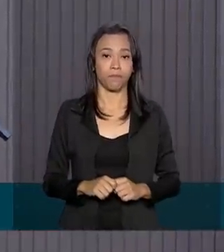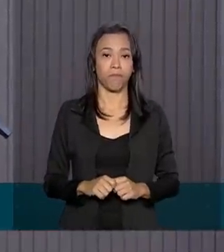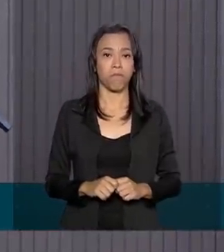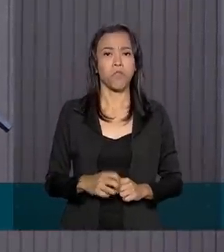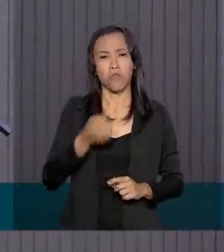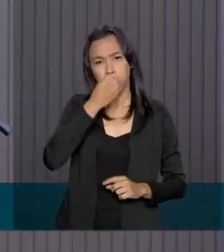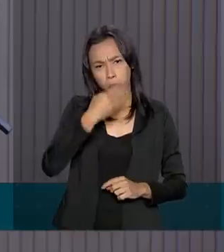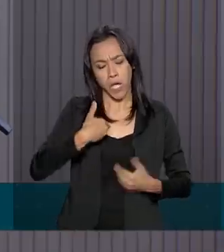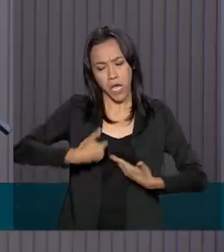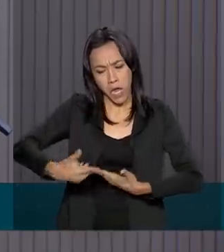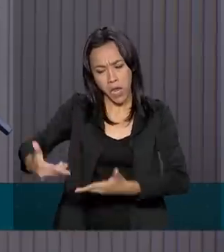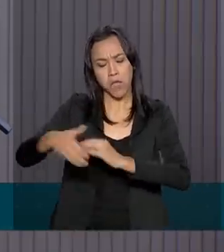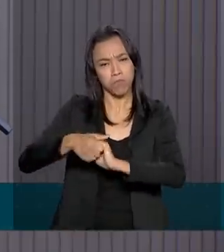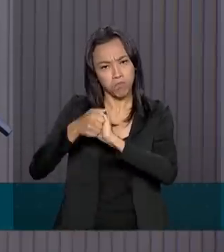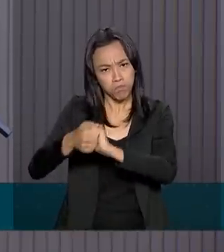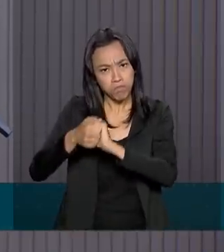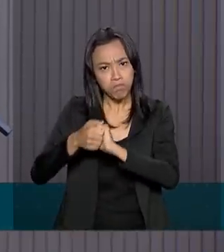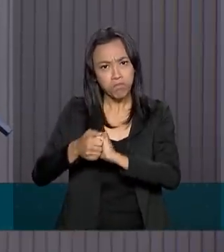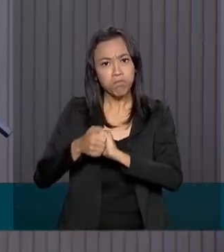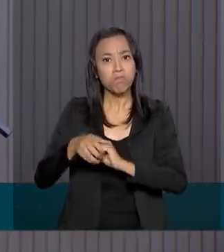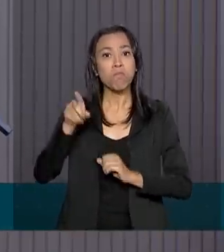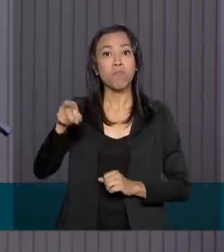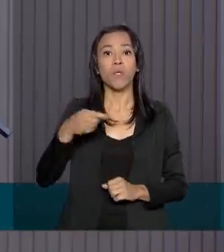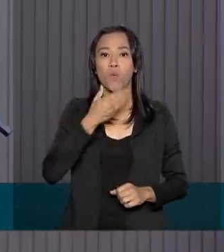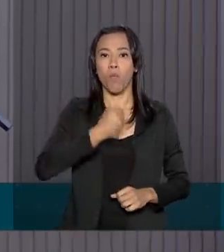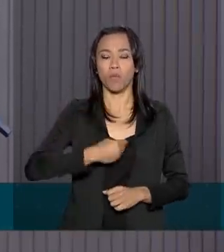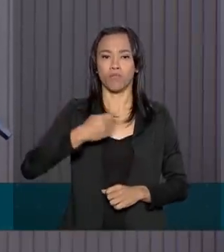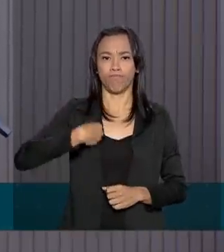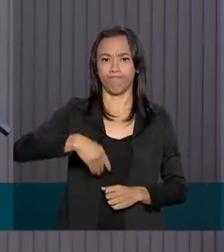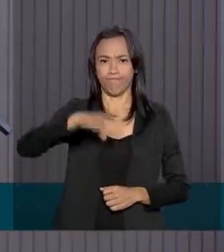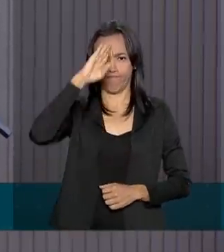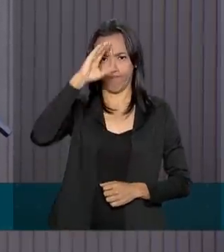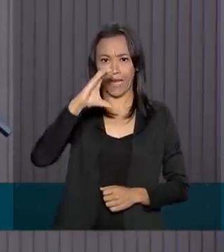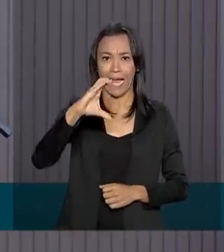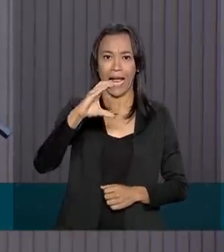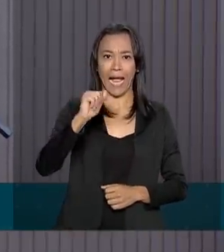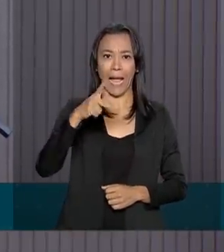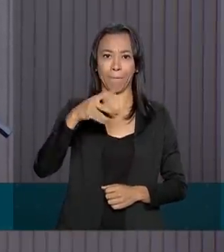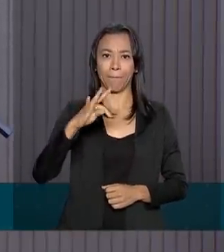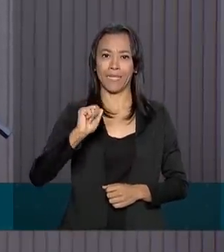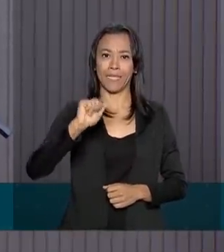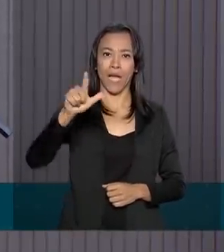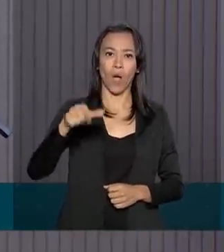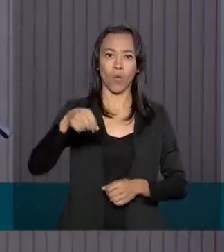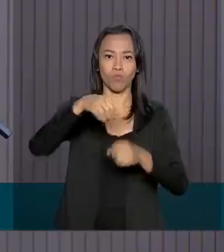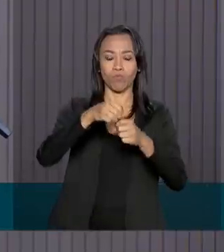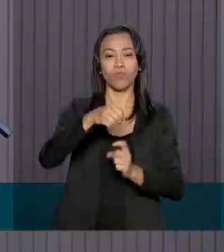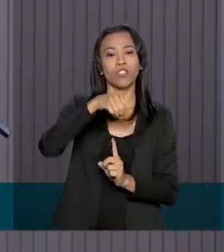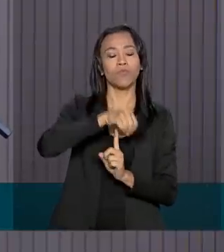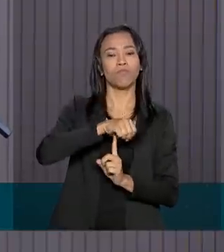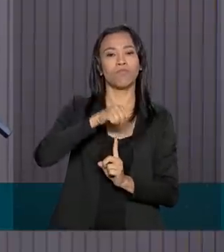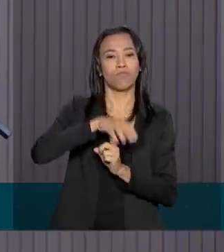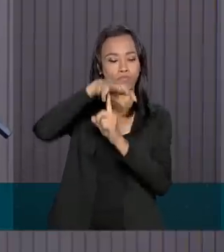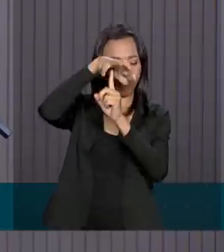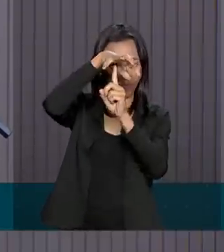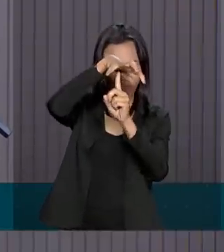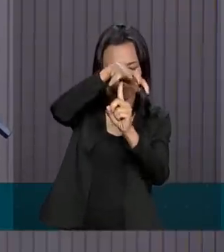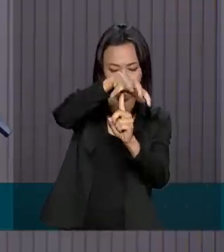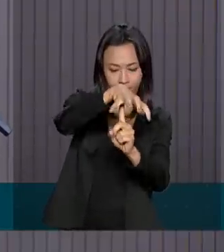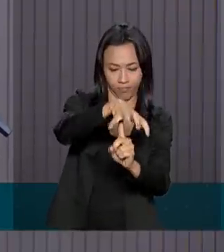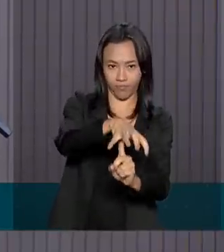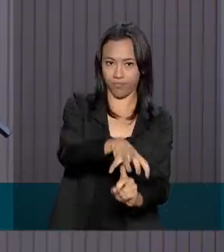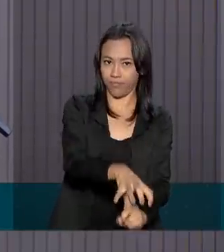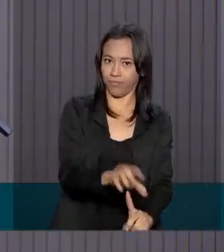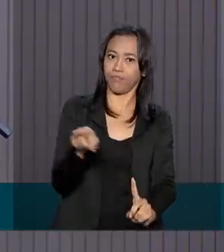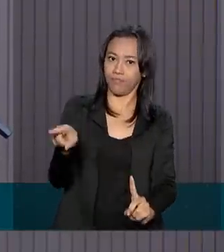Fui muito bem recebido pelo capitão paraquedista, que por coincidência, assim como eu, é capitão paraquedista, sou capitão paraquedista.